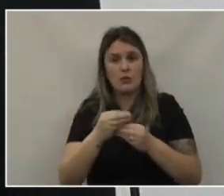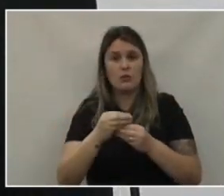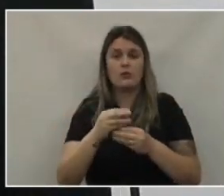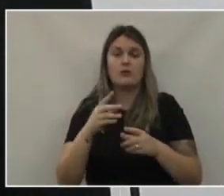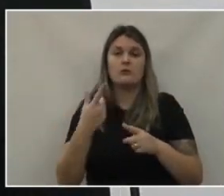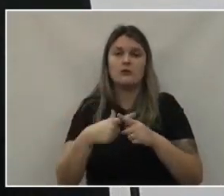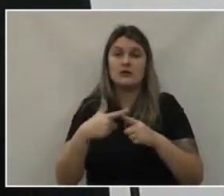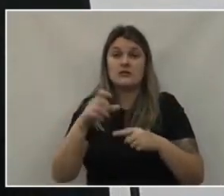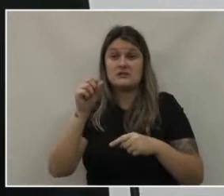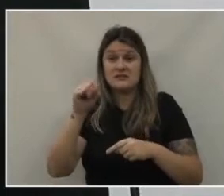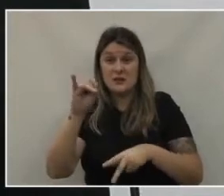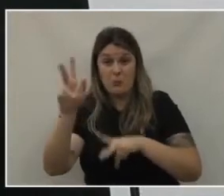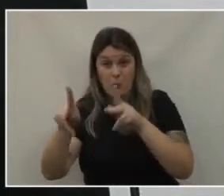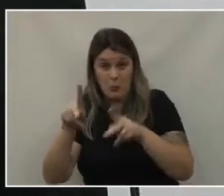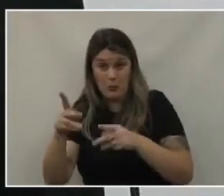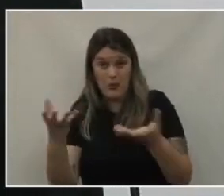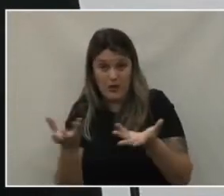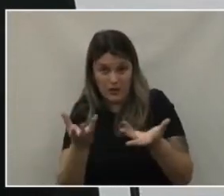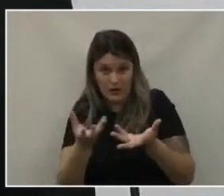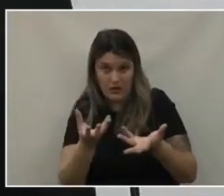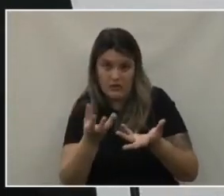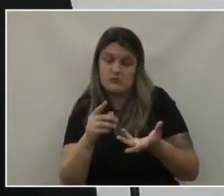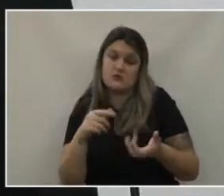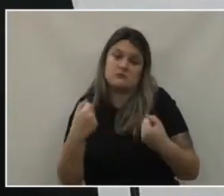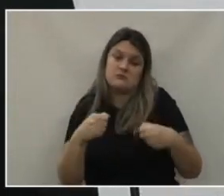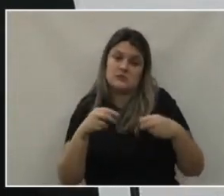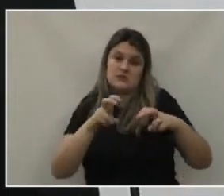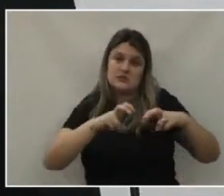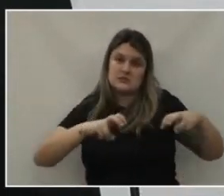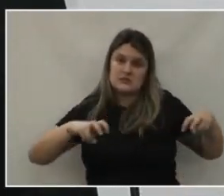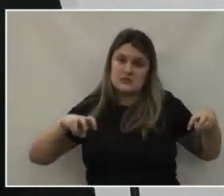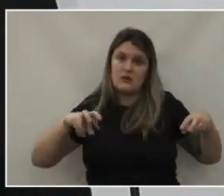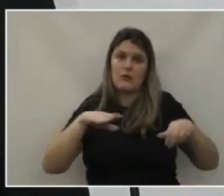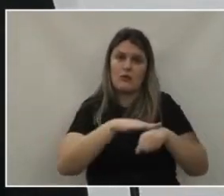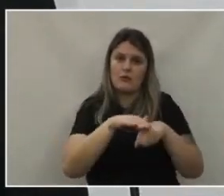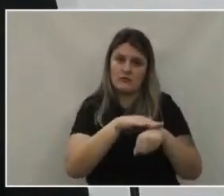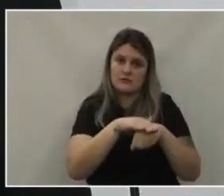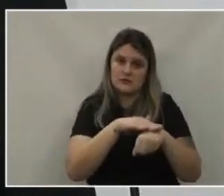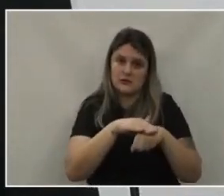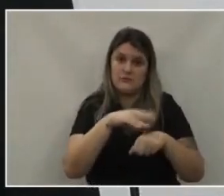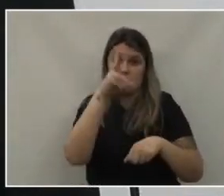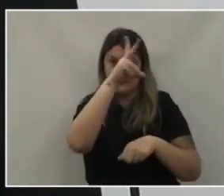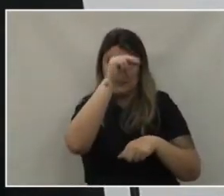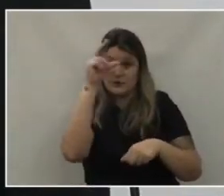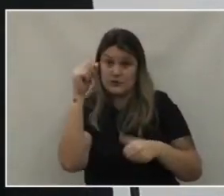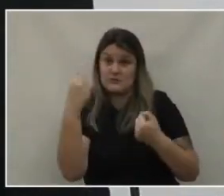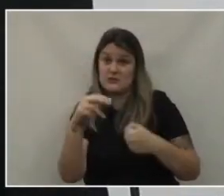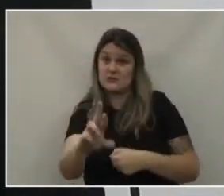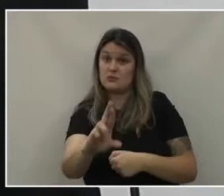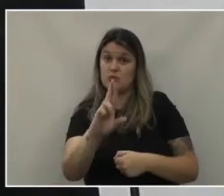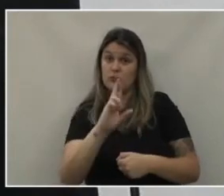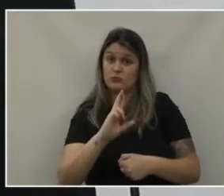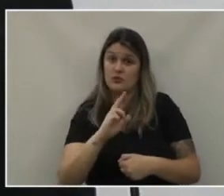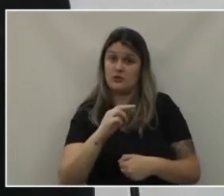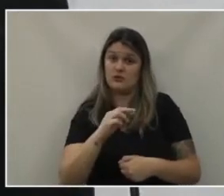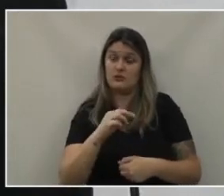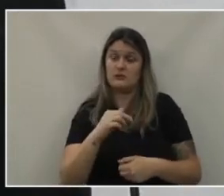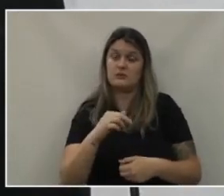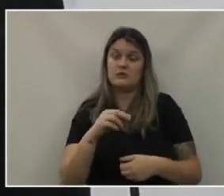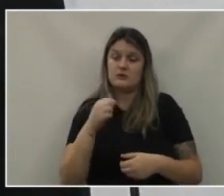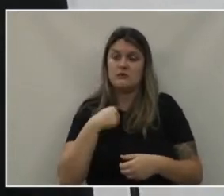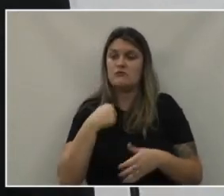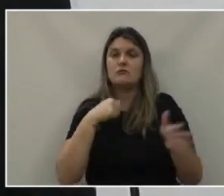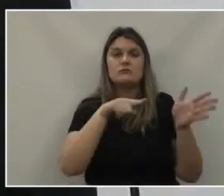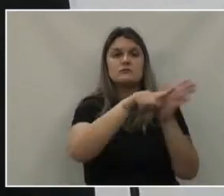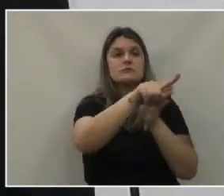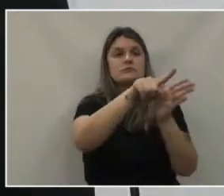através de conversa, diálogo, porque depois que eu tiver todas as perguntas respondidas a respeito disso, com certeza eu estarei